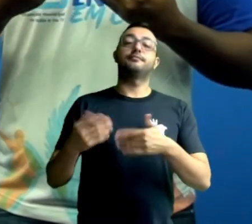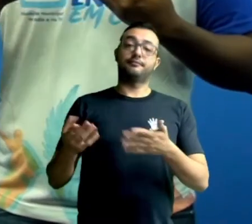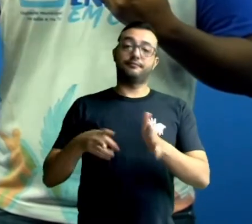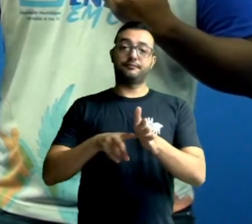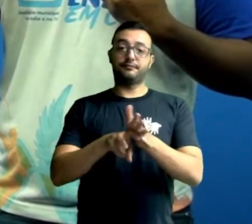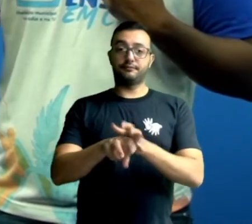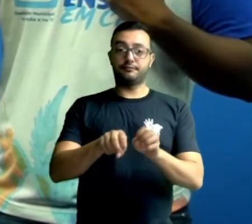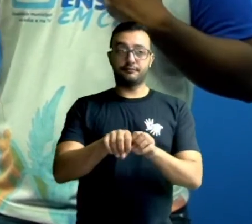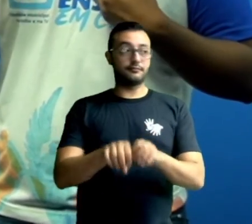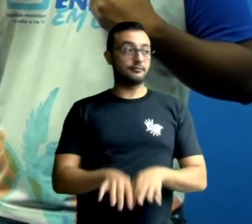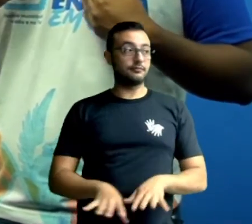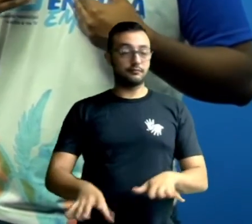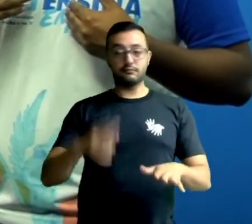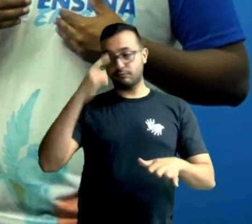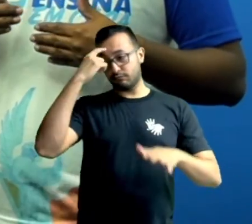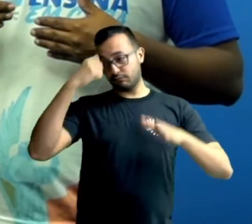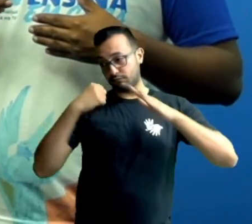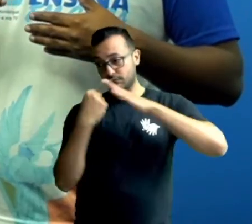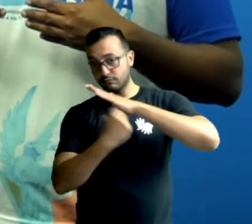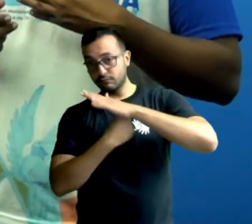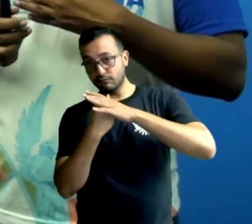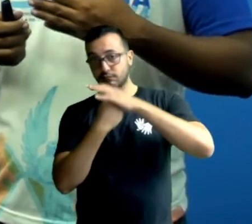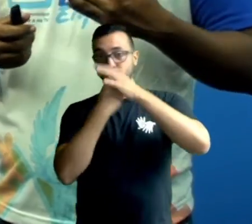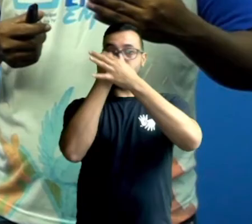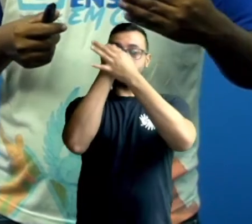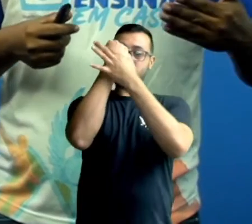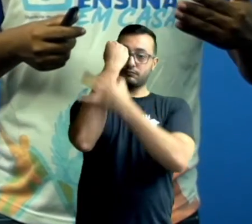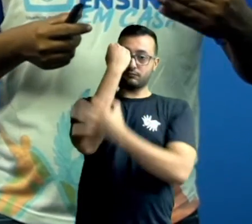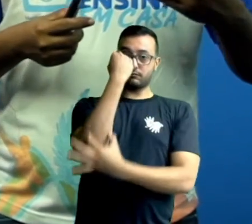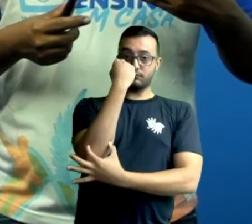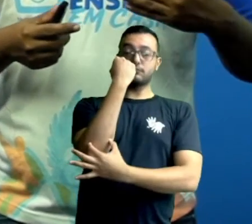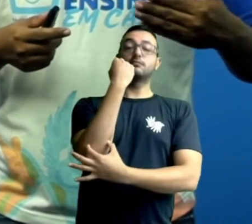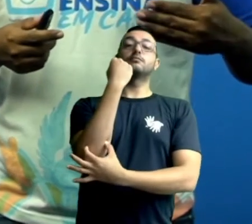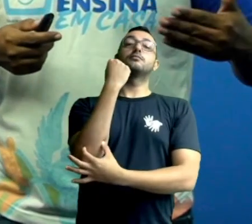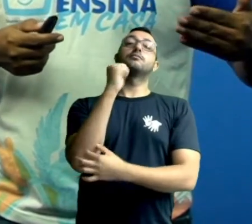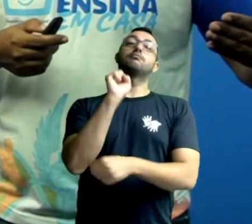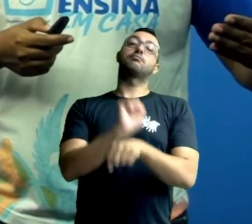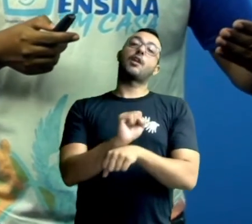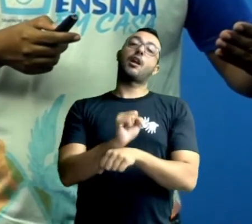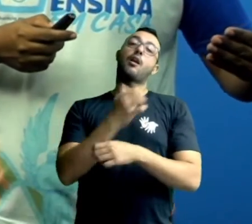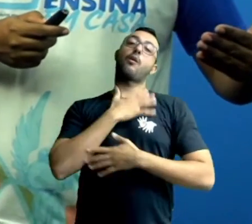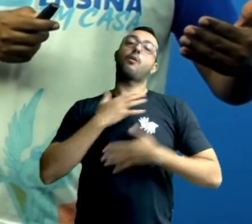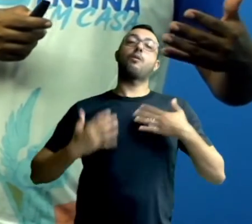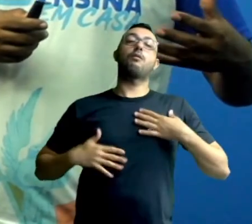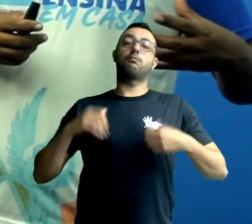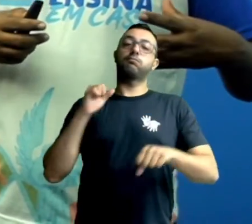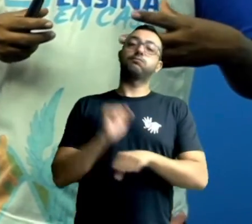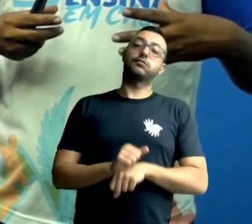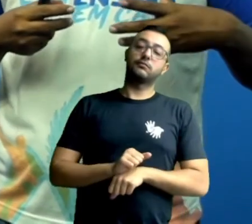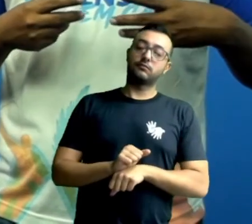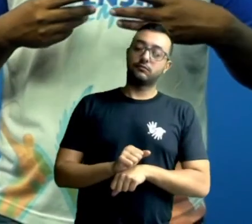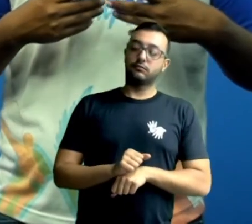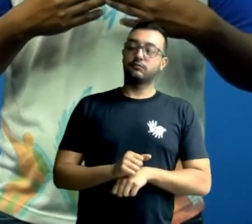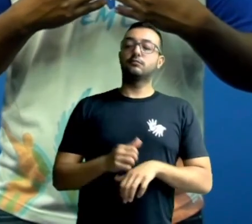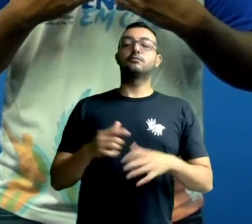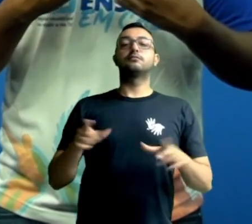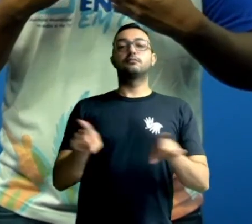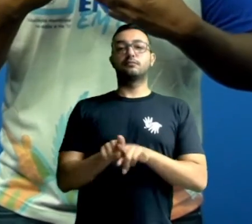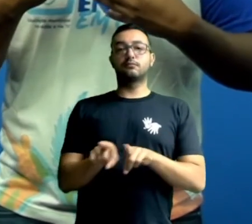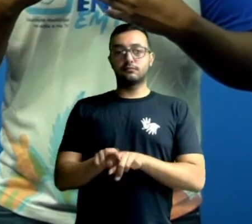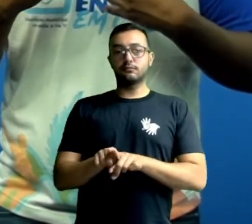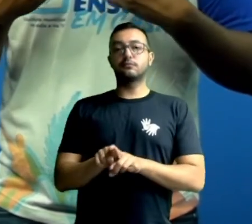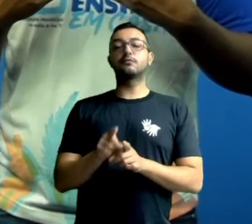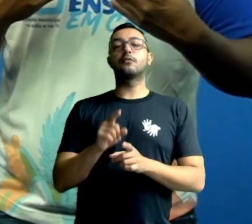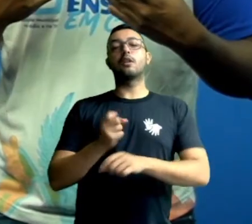espalha pelo nosso sistema nervoso central e vai paralisando todo o nosso corpo. E mexe também